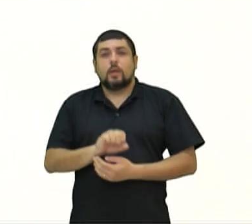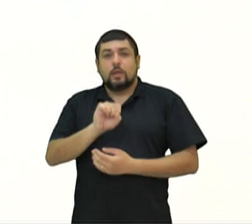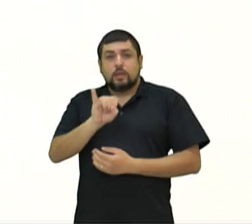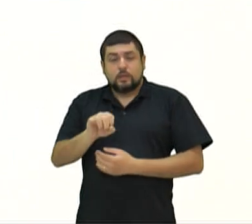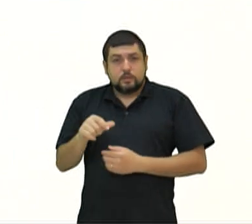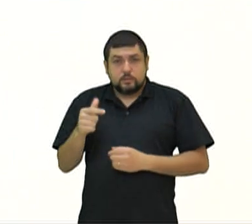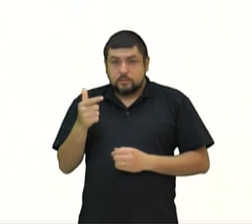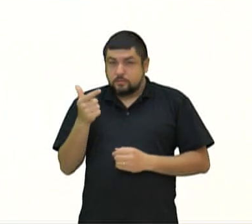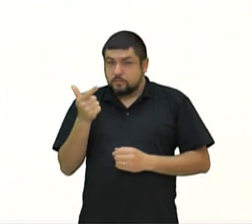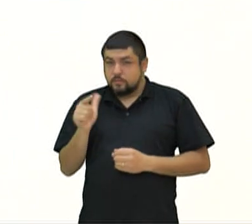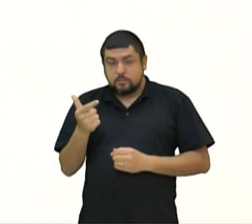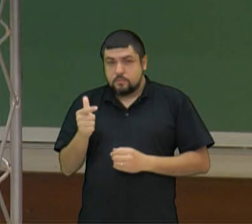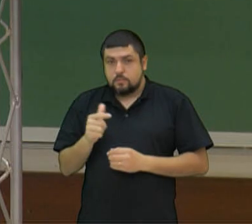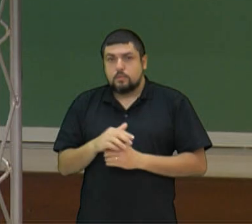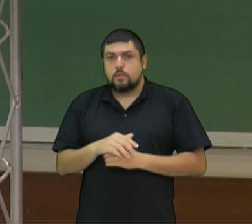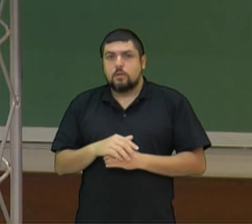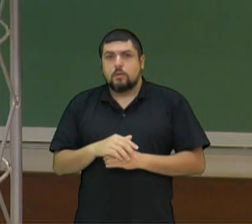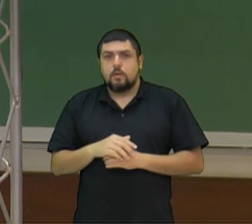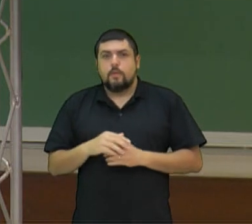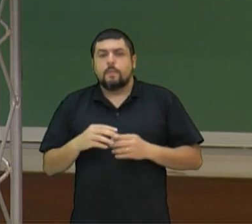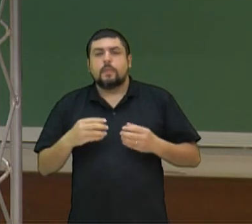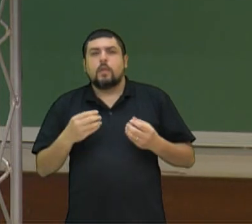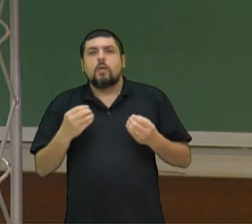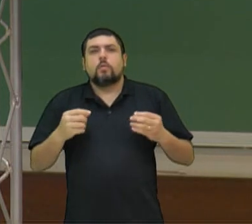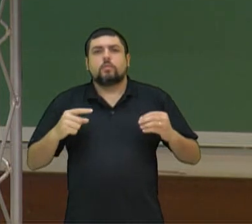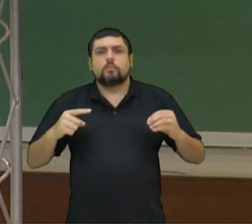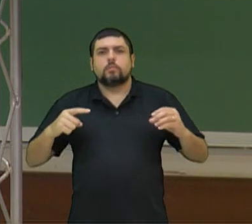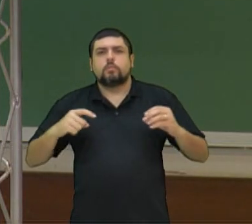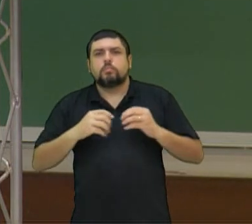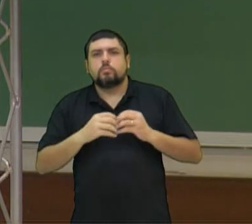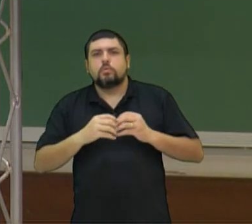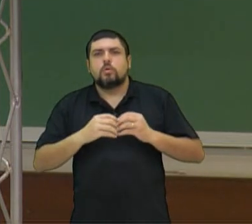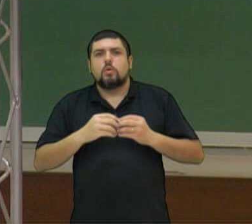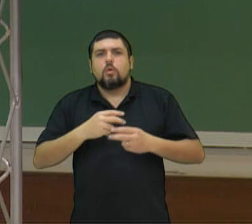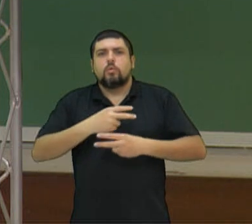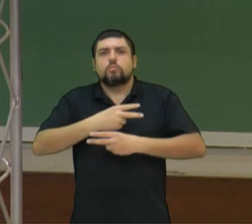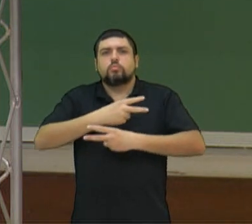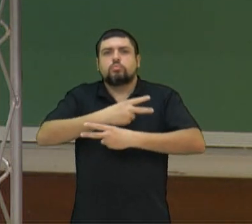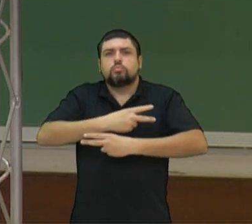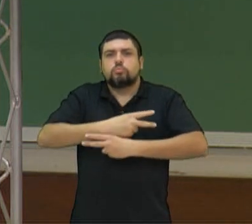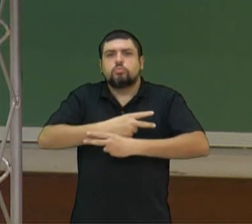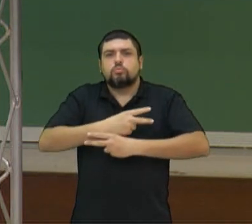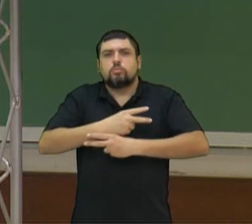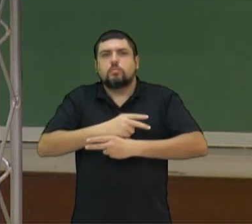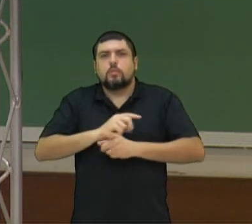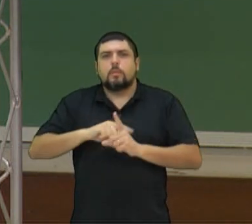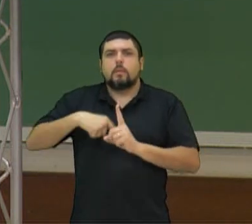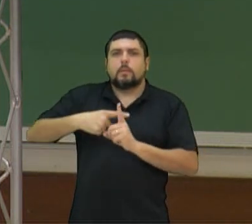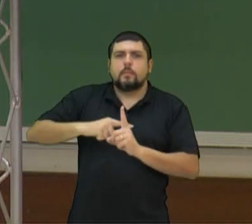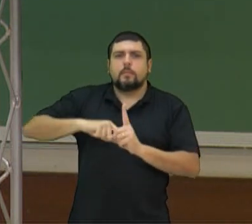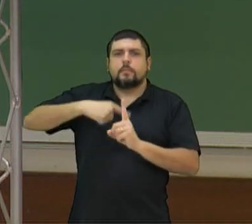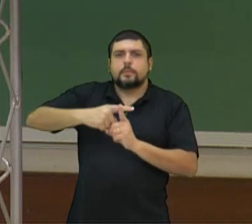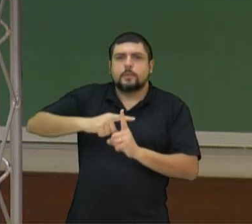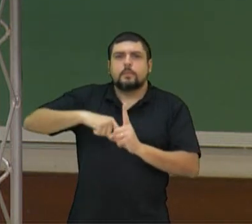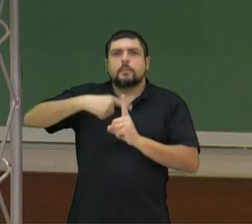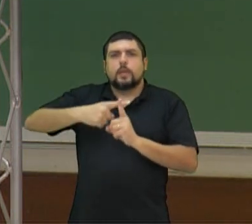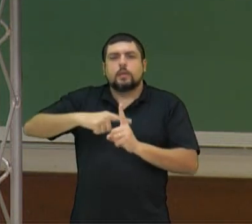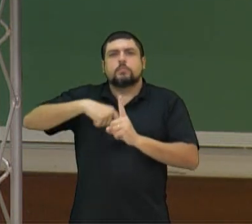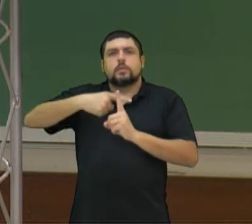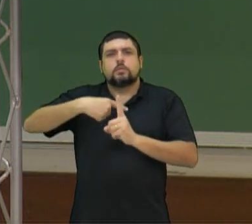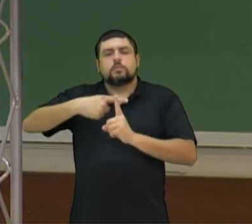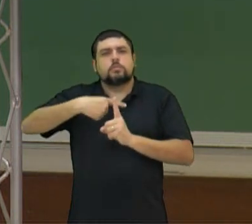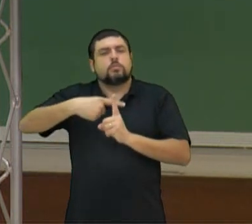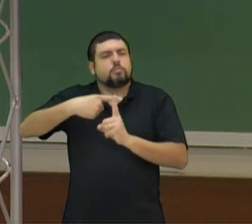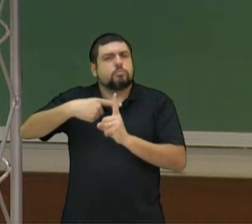A cada reprodução ia aumentando significativamente o número de cromossomos por célula e aí não teria mais